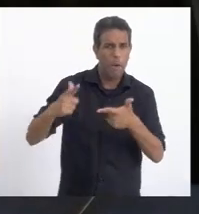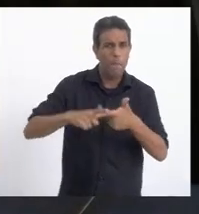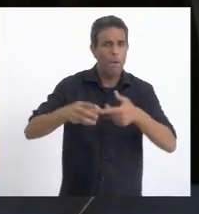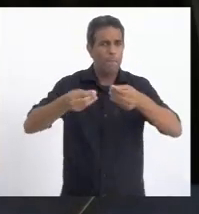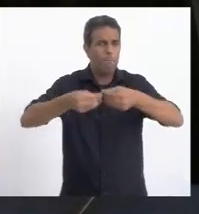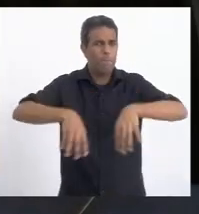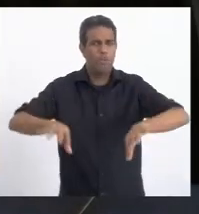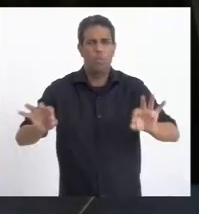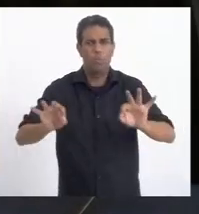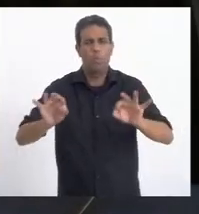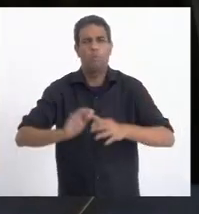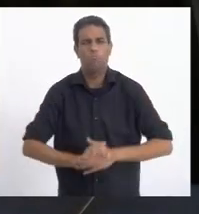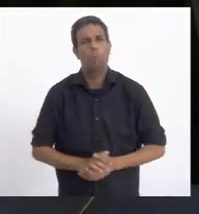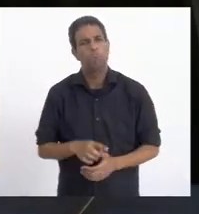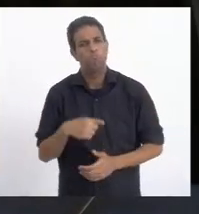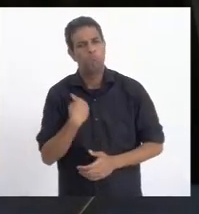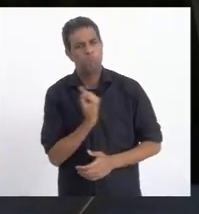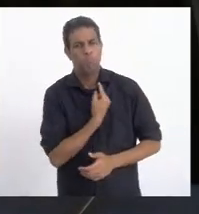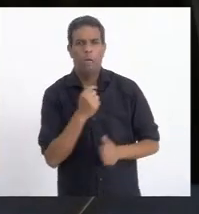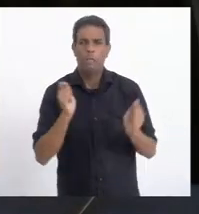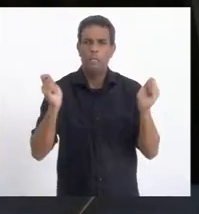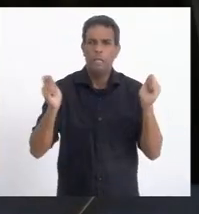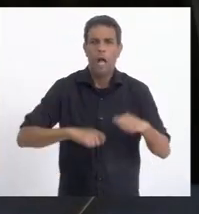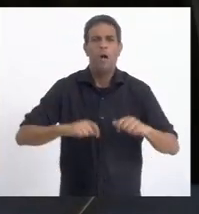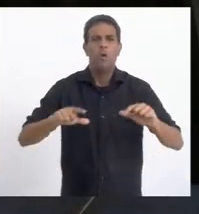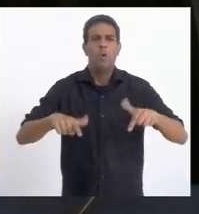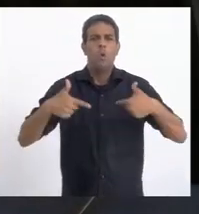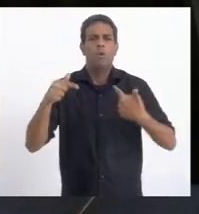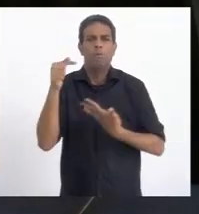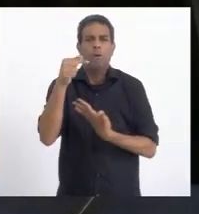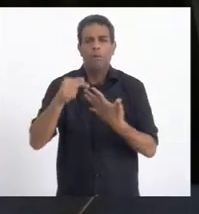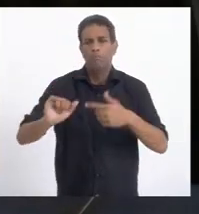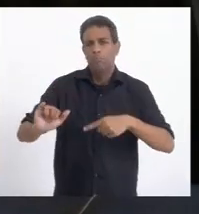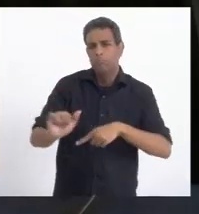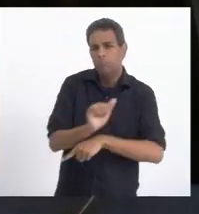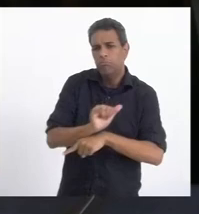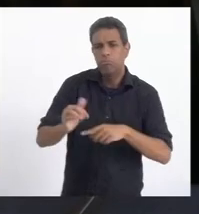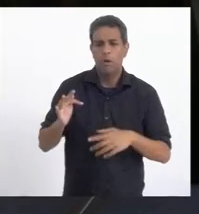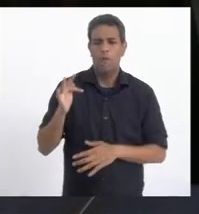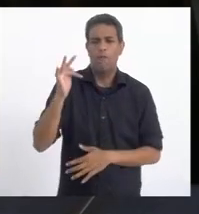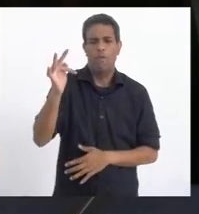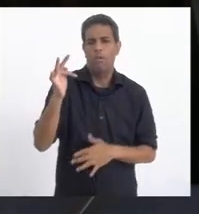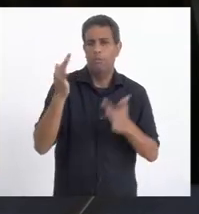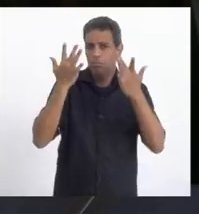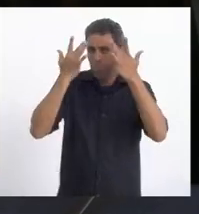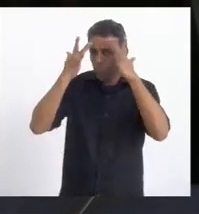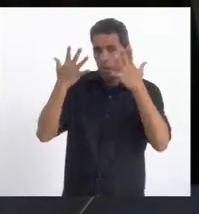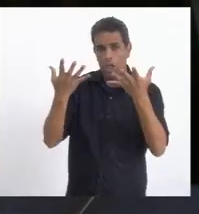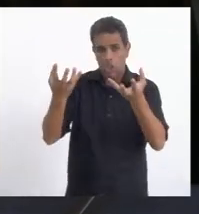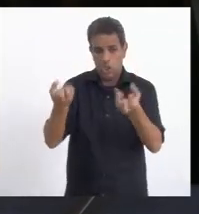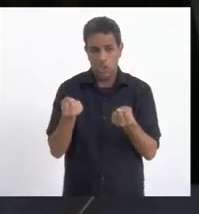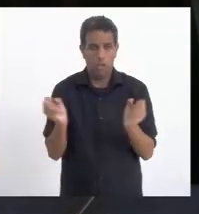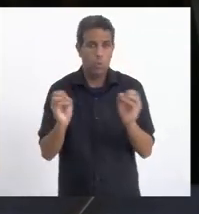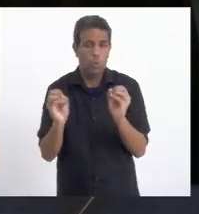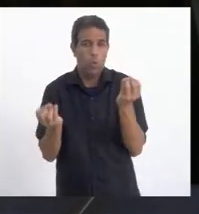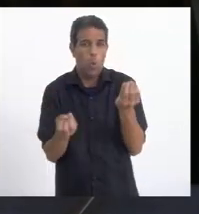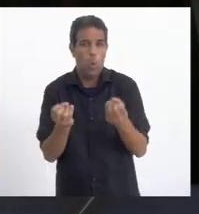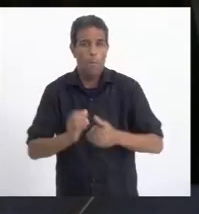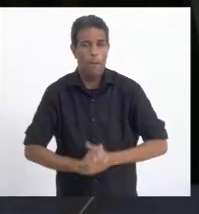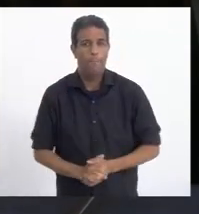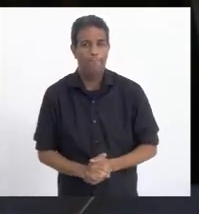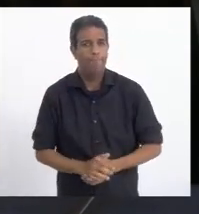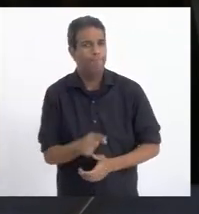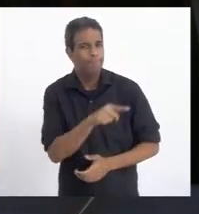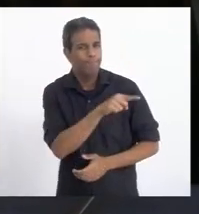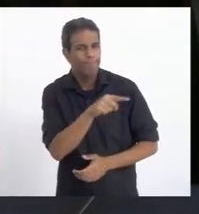prejudicado fica corremos o risco também de extrapolar mas lá na frente a gente nem ter direito a receber nossos vencimentos